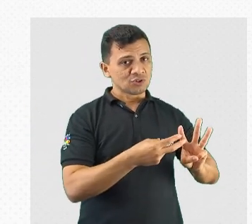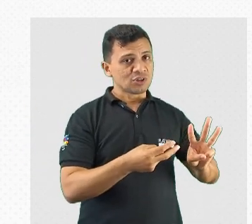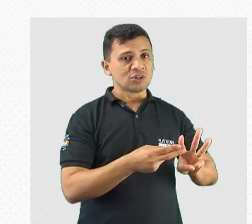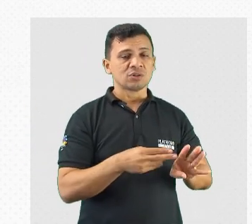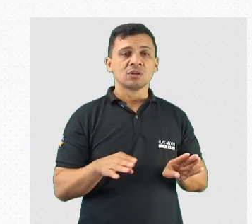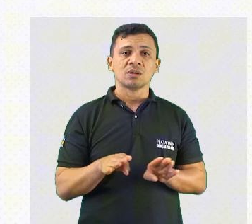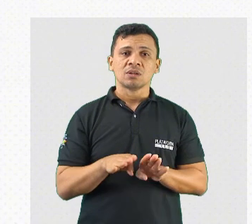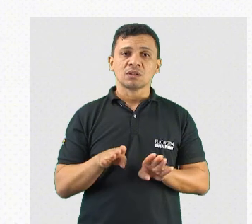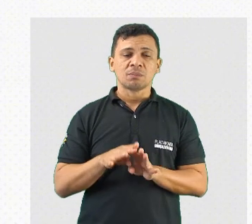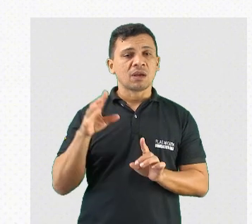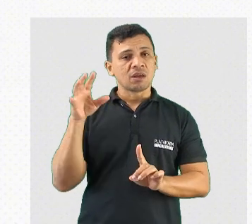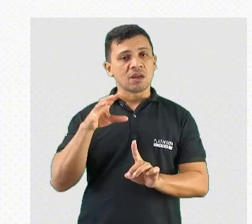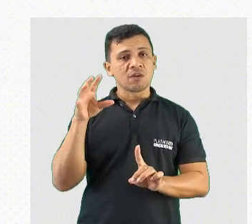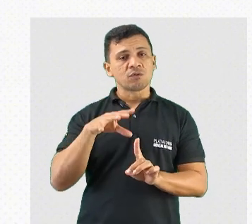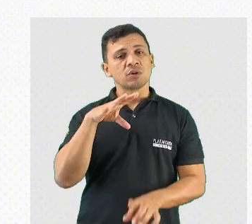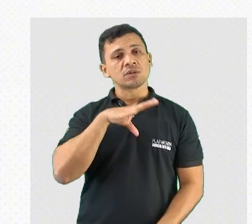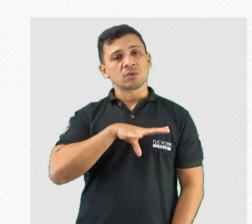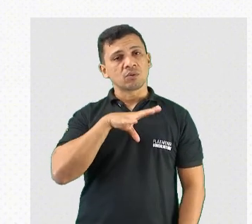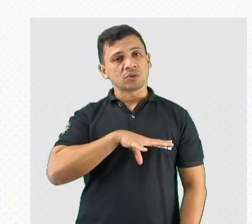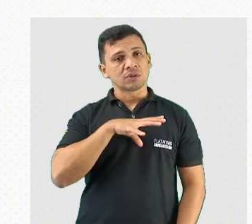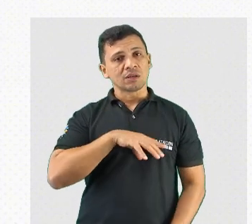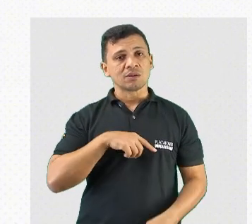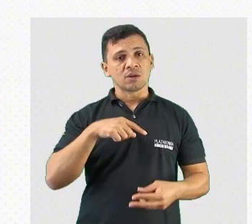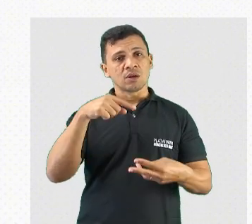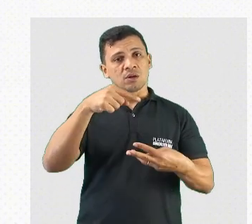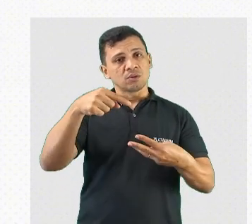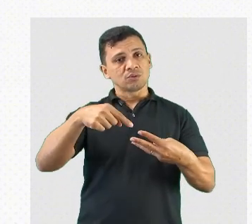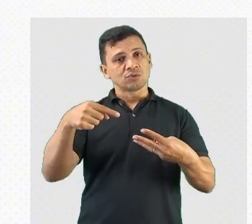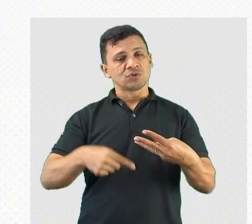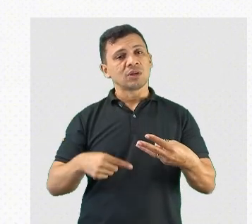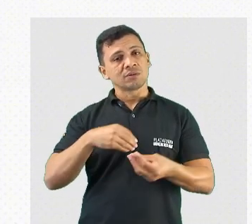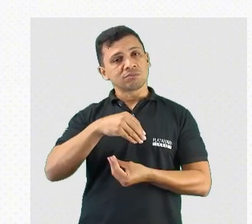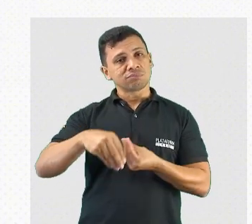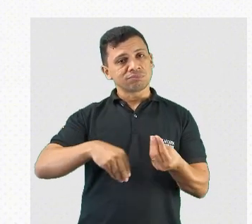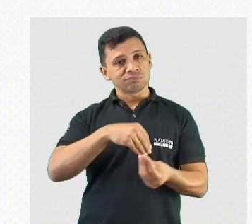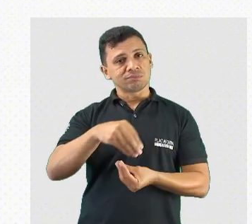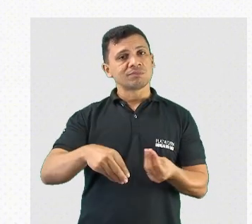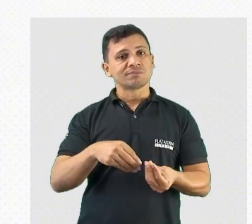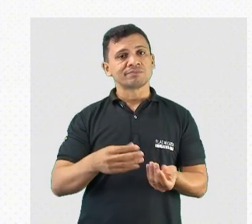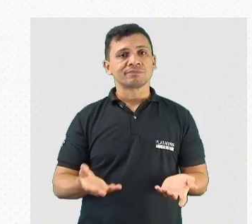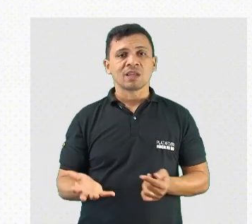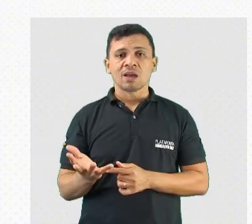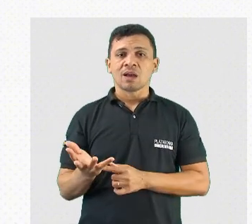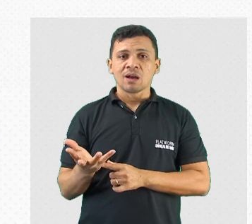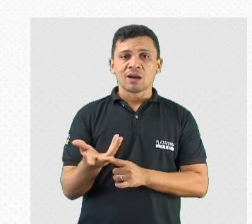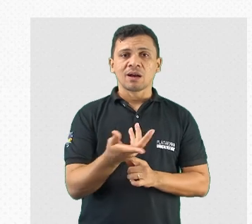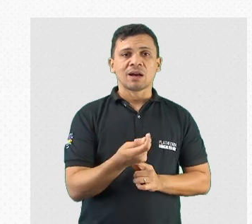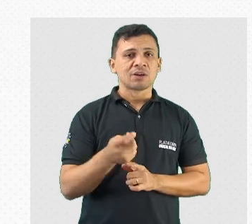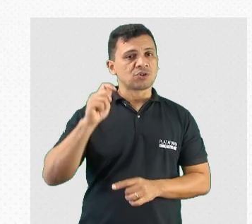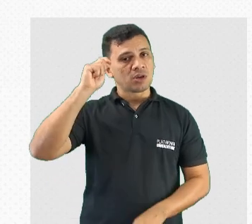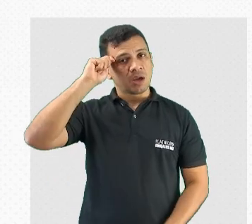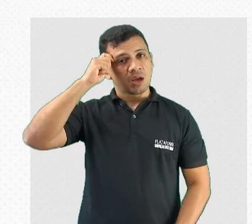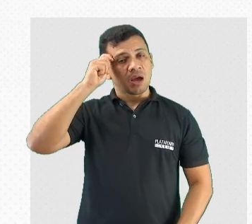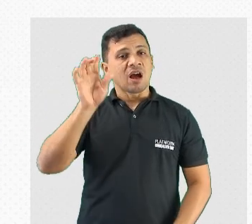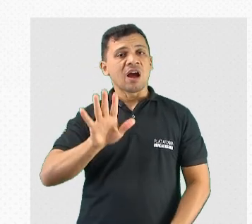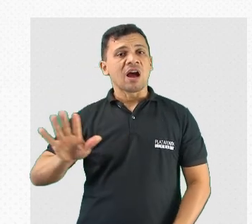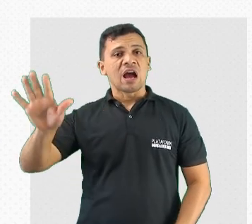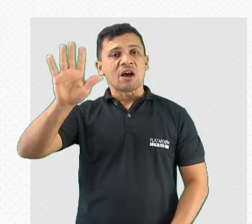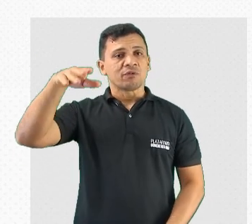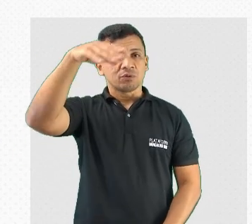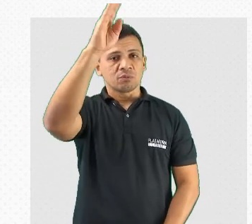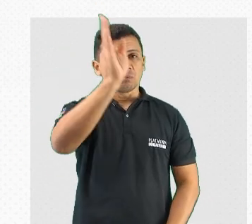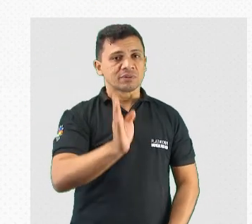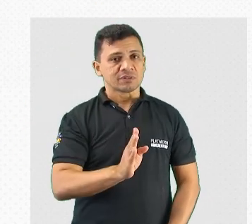influência colonial dos portugueses aqui, não dá para a gente poder fazer outra coisa. A arte afro-brasileira, ela não é só com